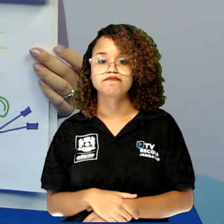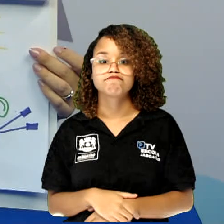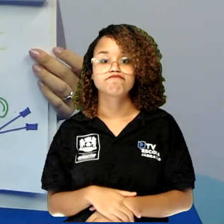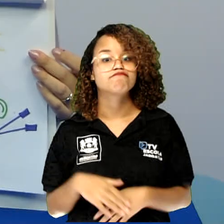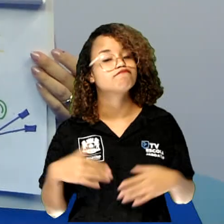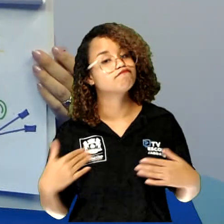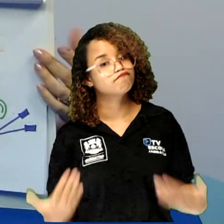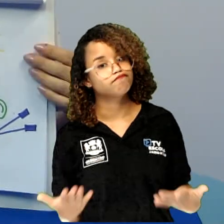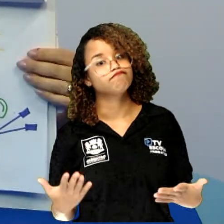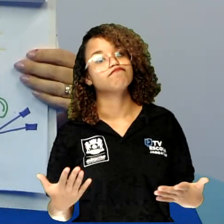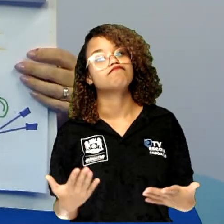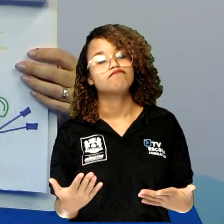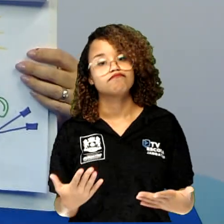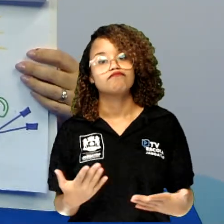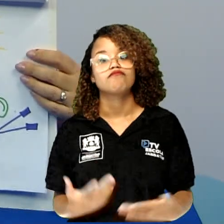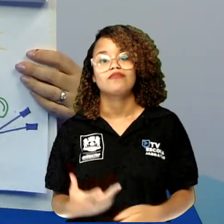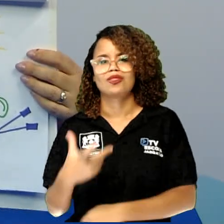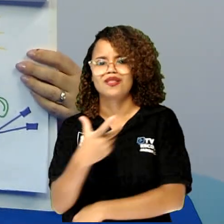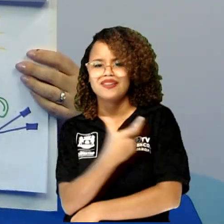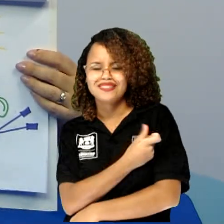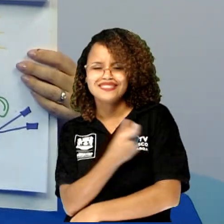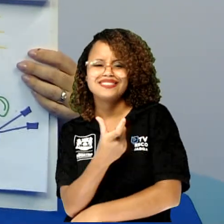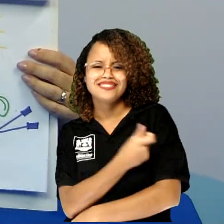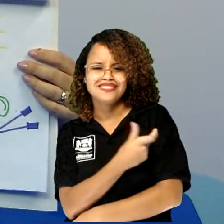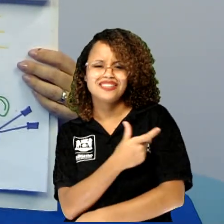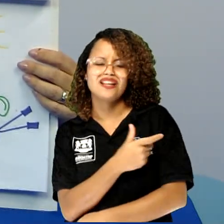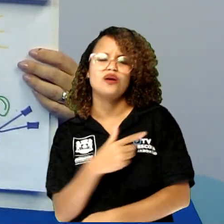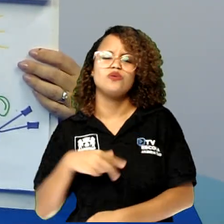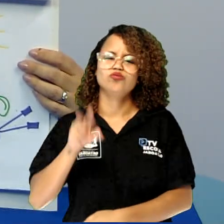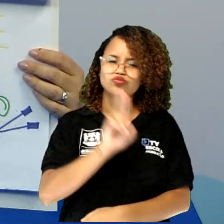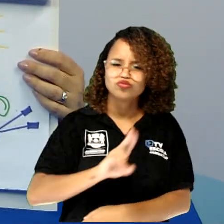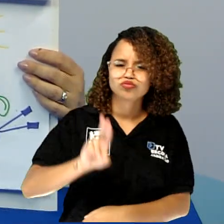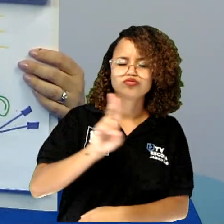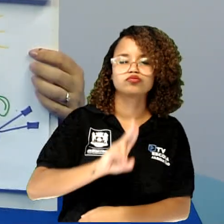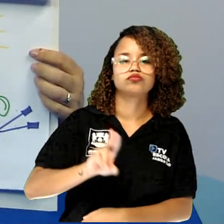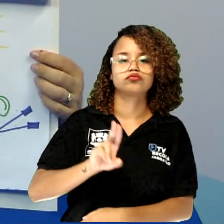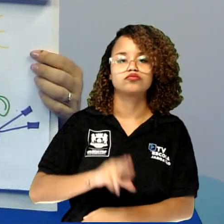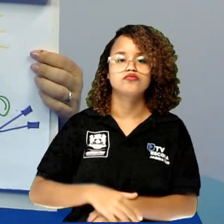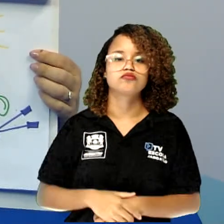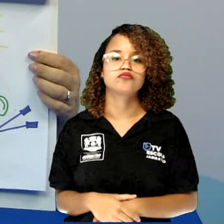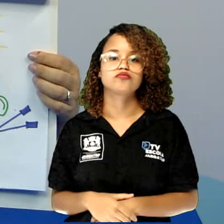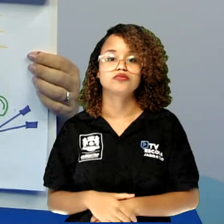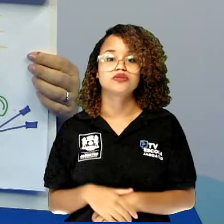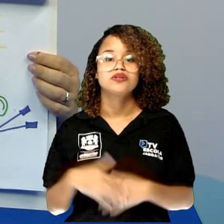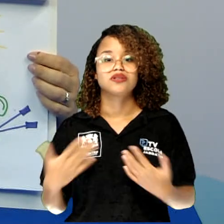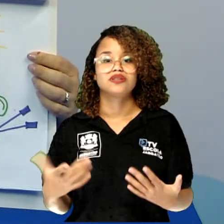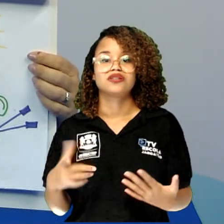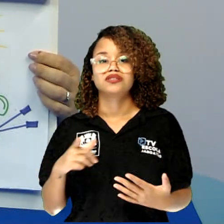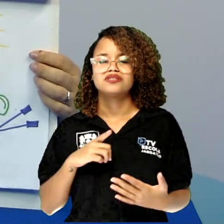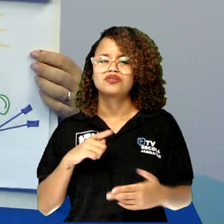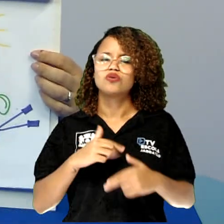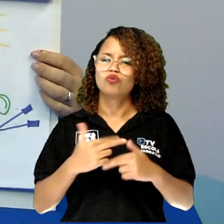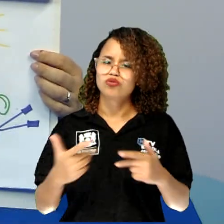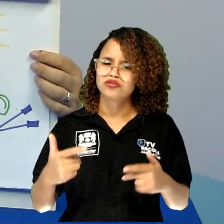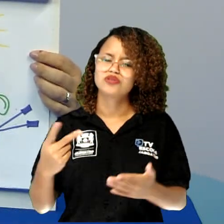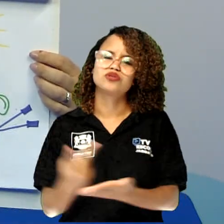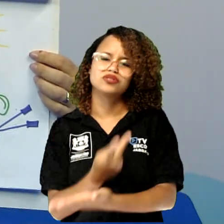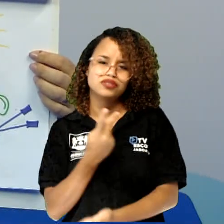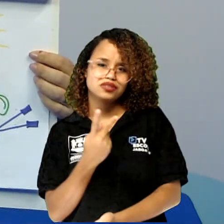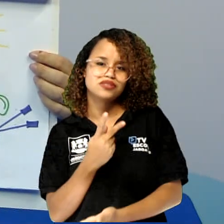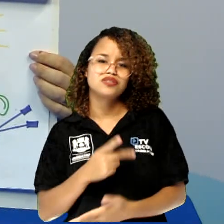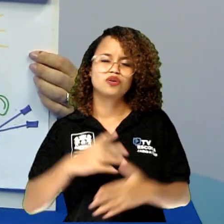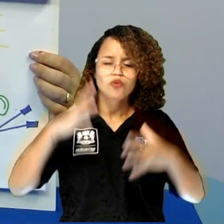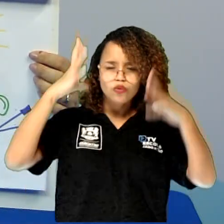Bem, esse medicamento, esse inseticida lá que ela usava, ele provocava alguns efeitos colaterais, e um